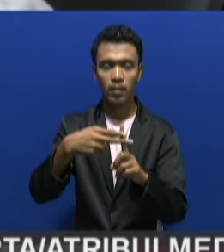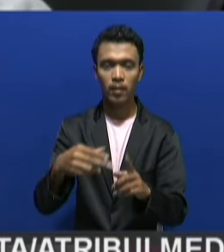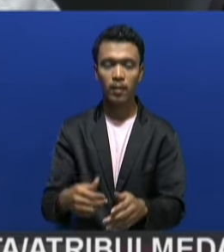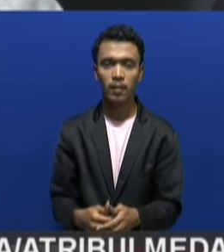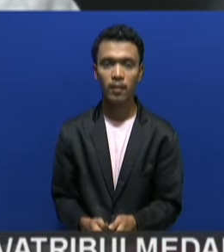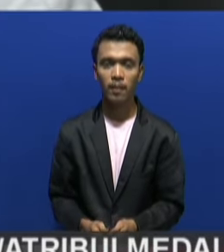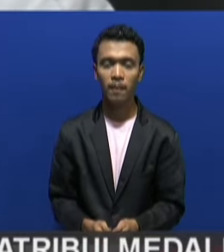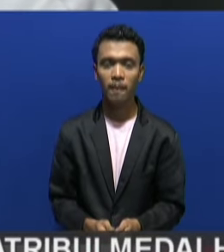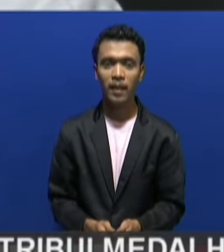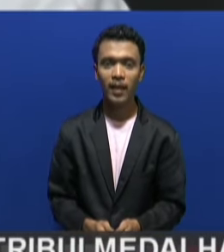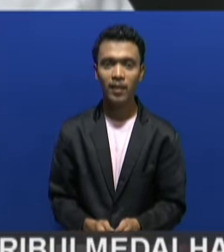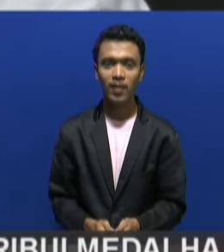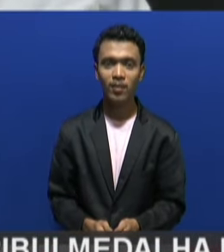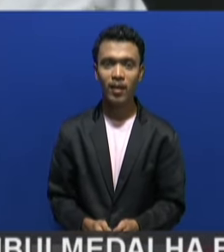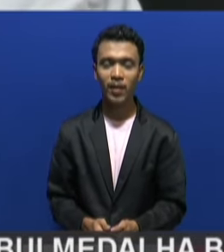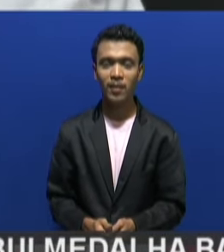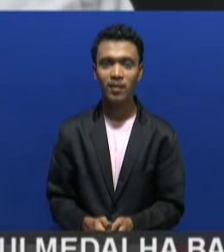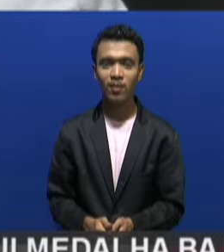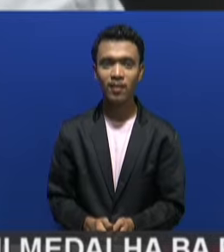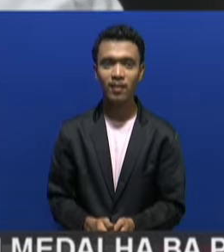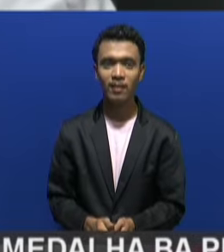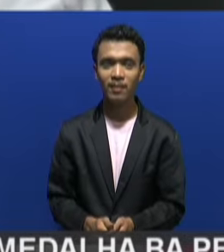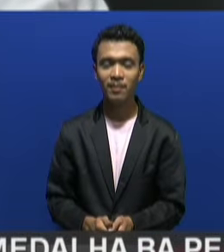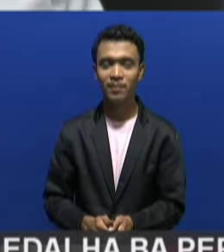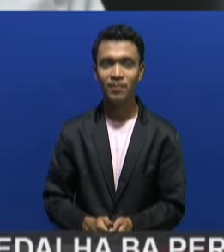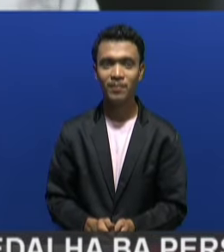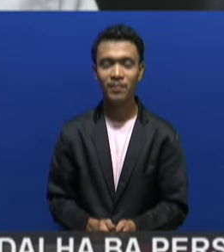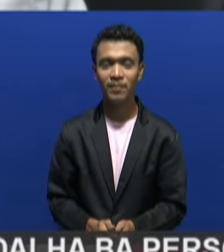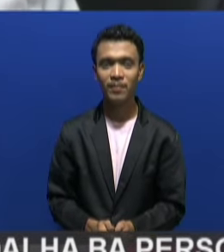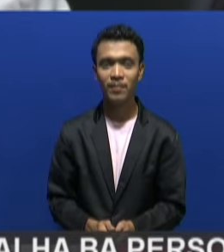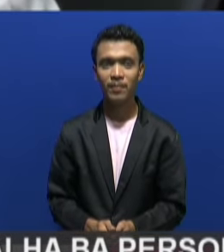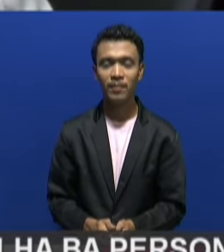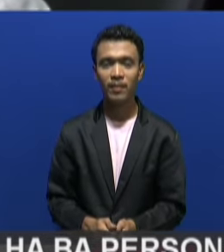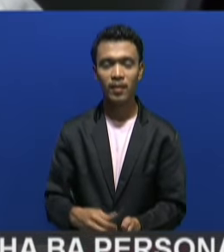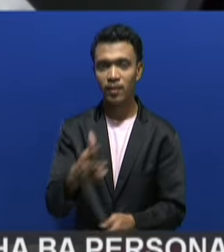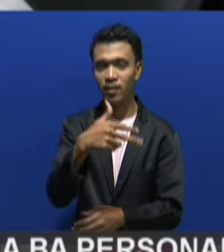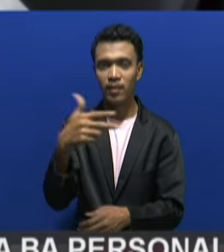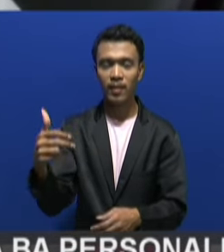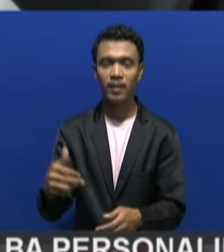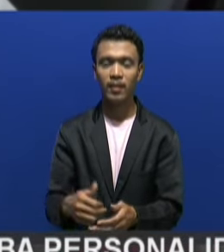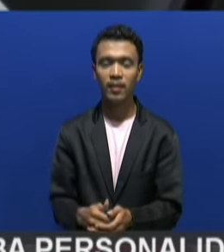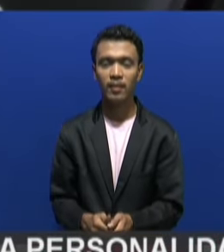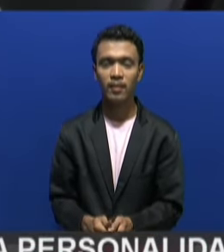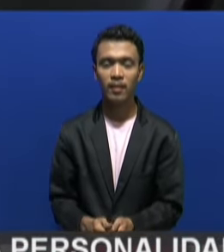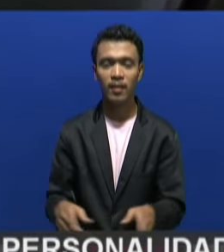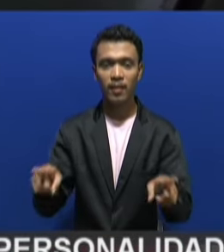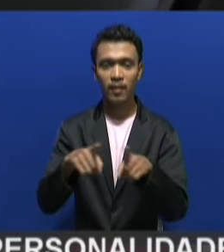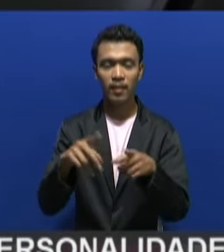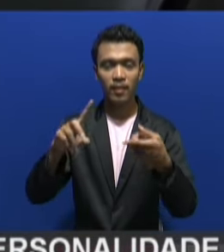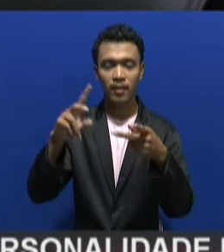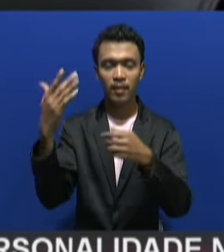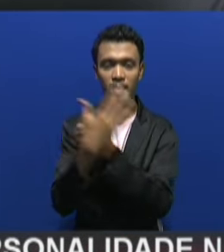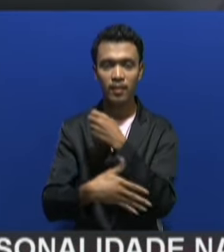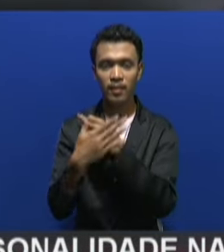Prabowo sendiri presiden kita sangat senang kalau Indonesia bisa selalu bersinergi dengan negara manapun dan kita